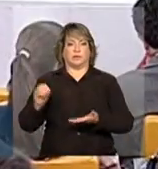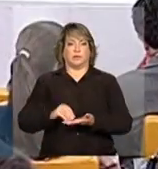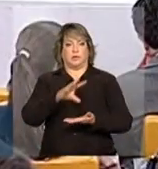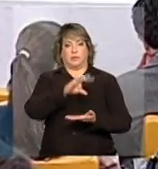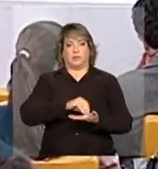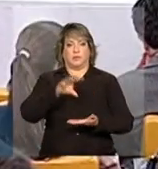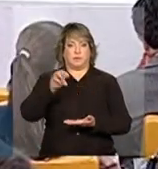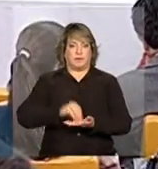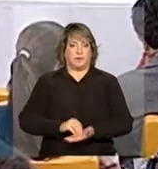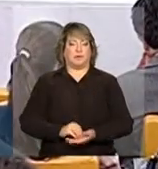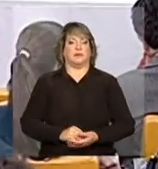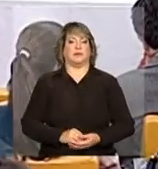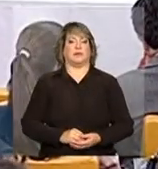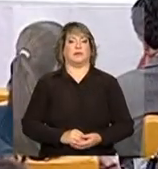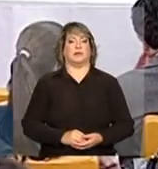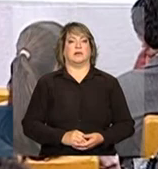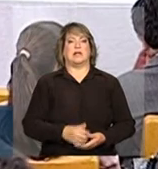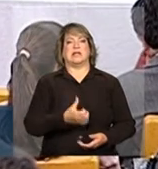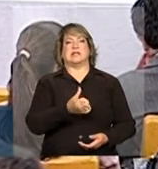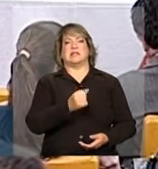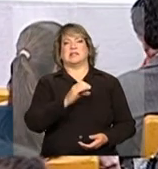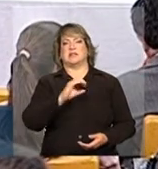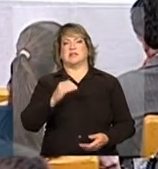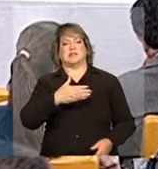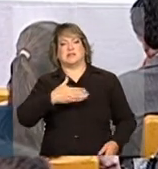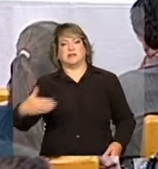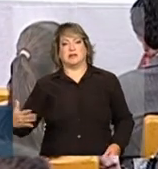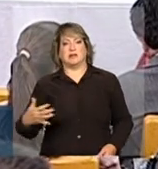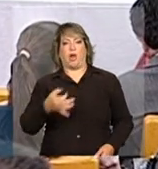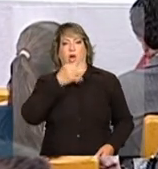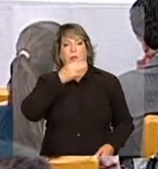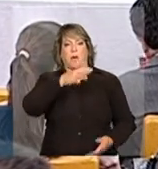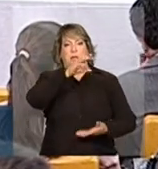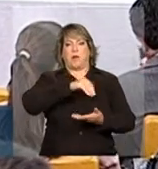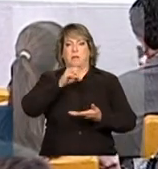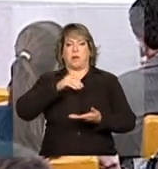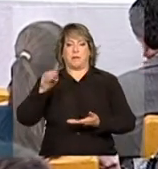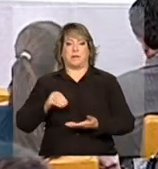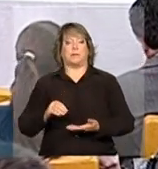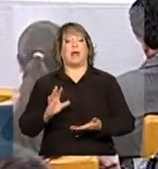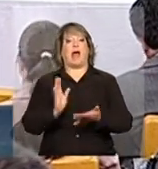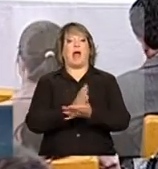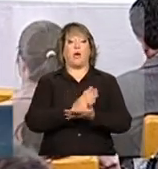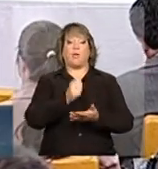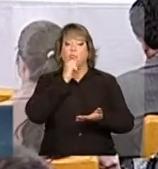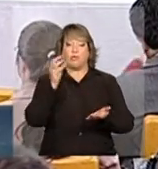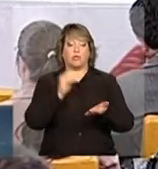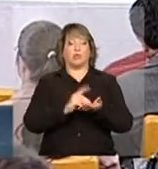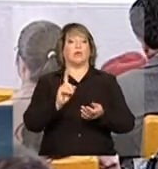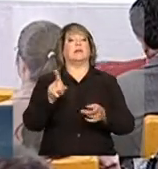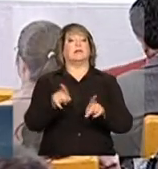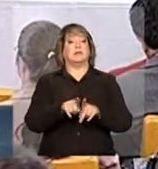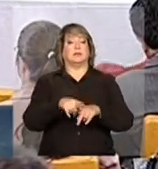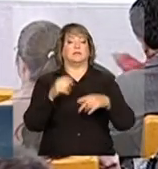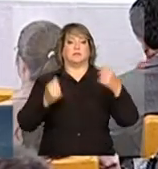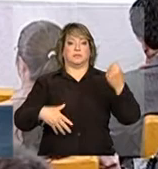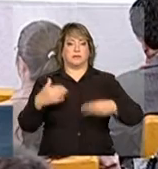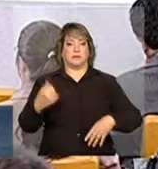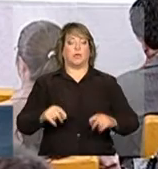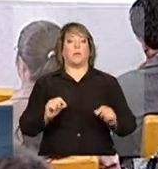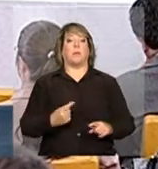das 600 e tantas propostas apresentadas, e aquelas que não foram incorporadas também foram justificadas o porquê